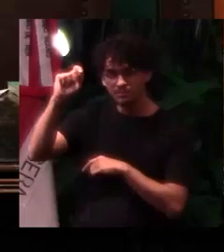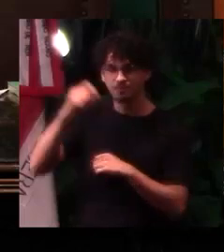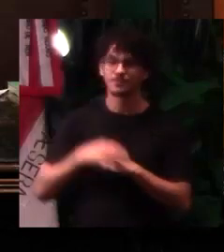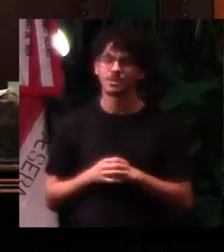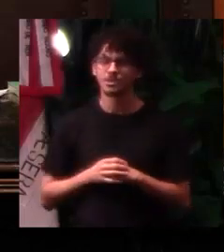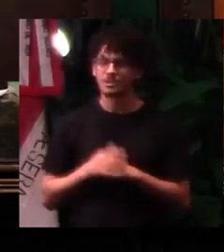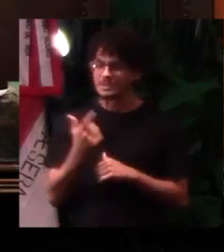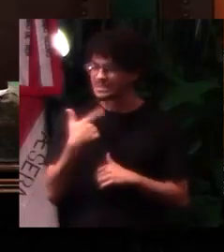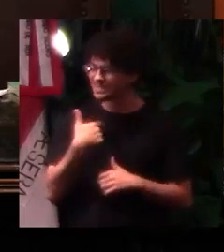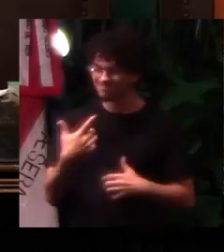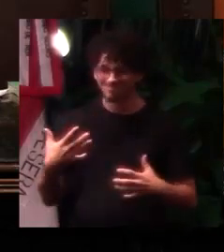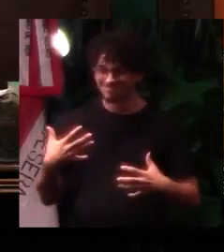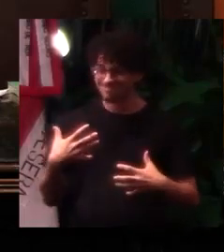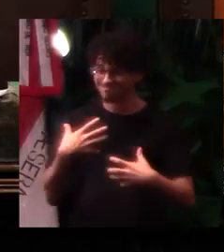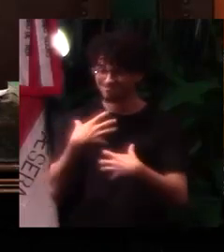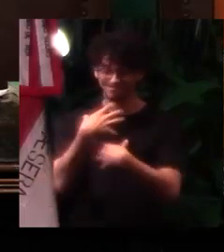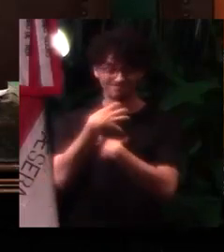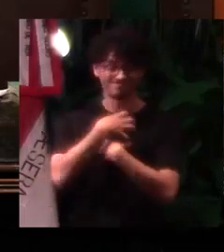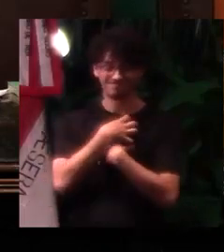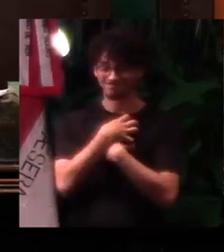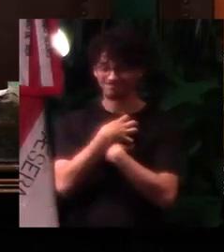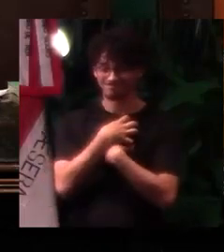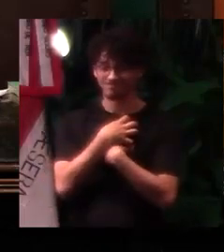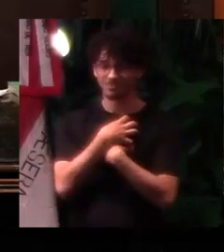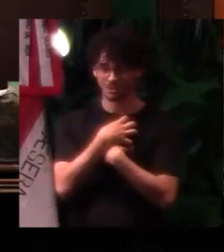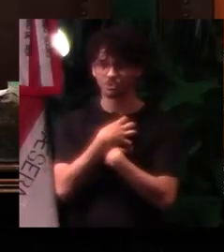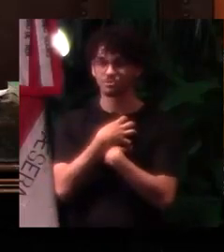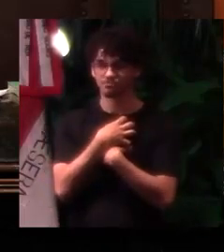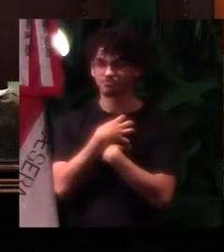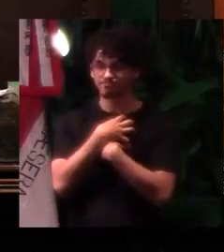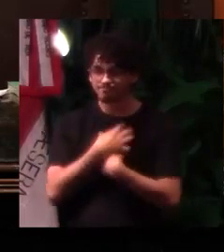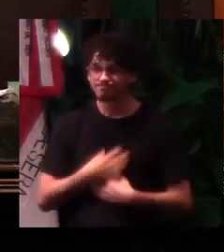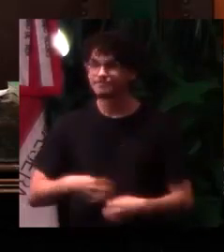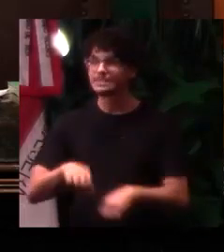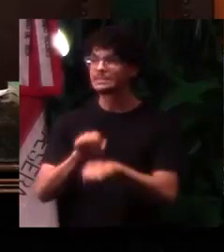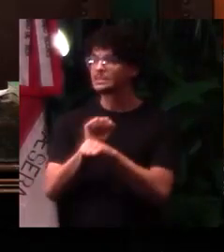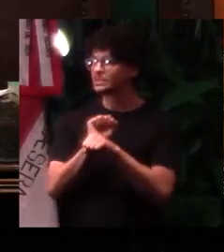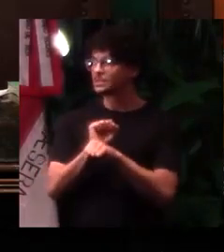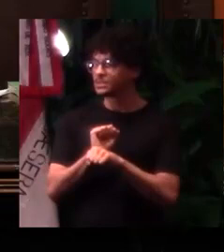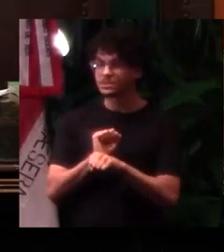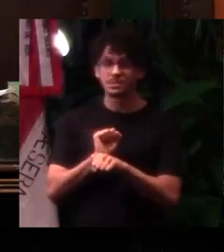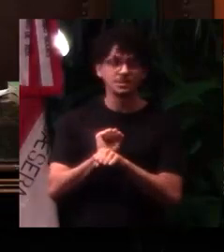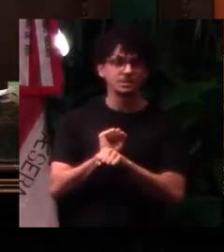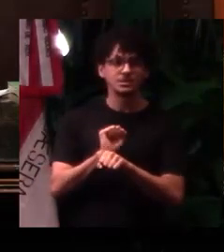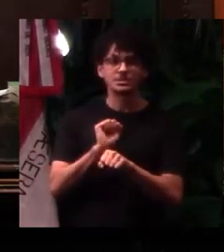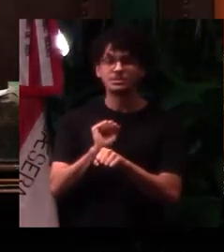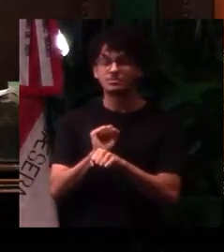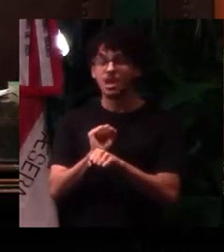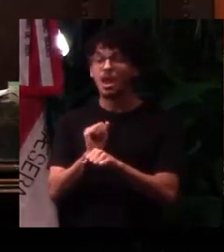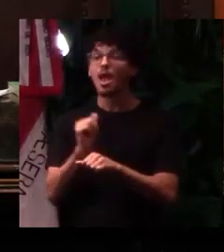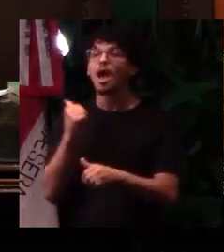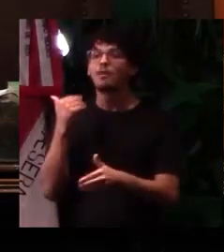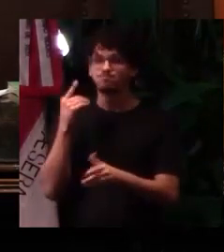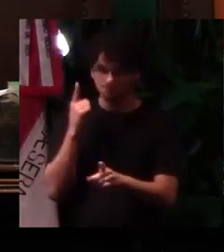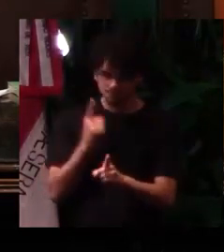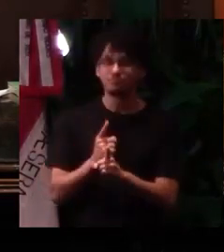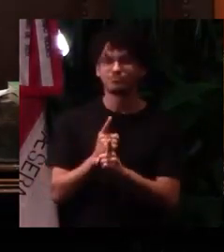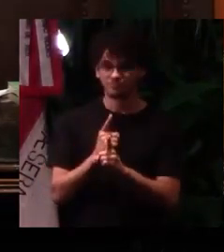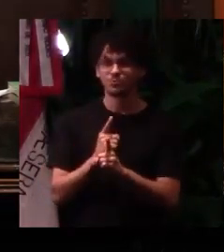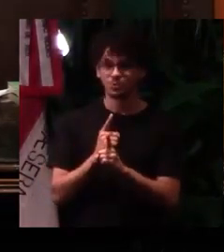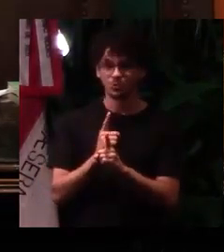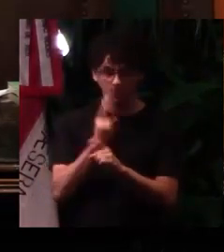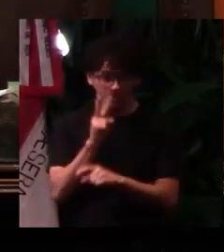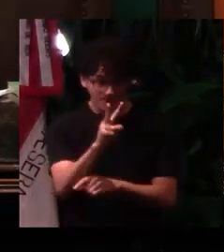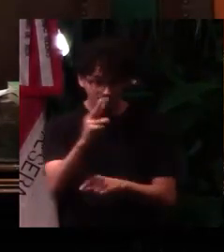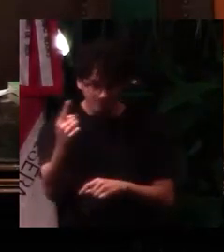Eu estava muito no meu sentido. Esperei. Ao por fim ele apareceu. Aí